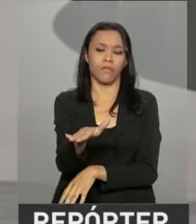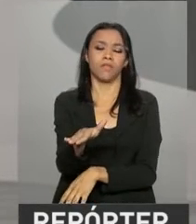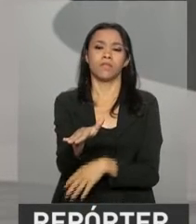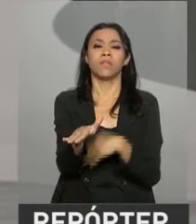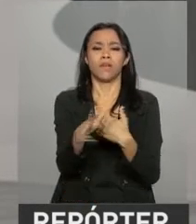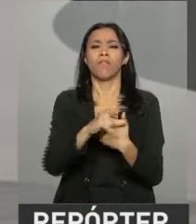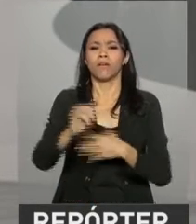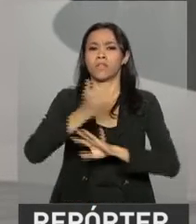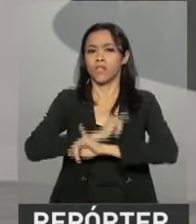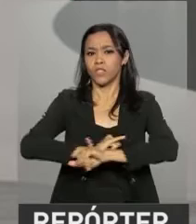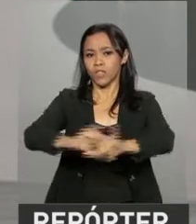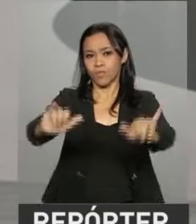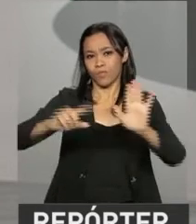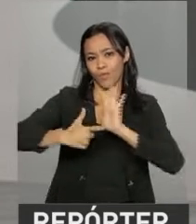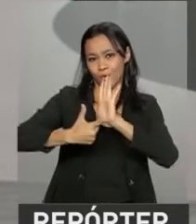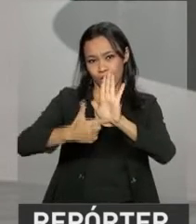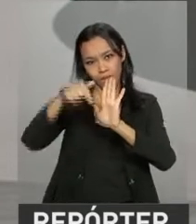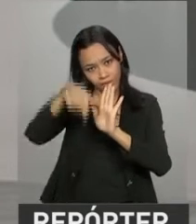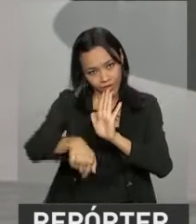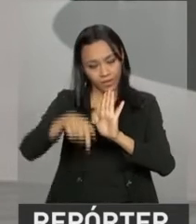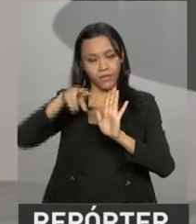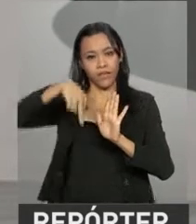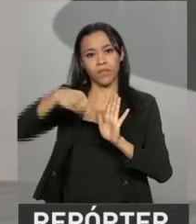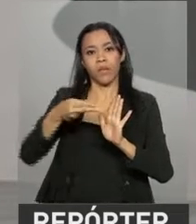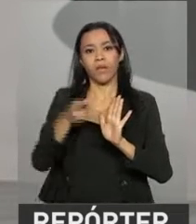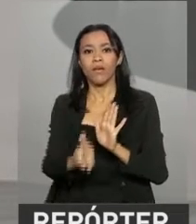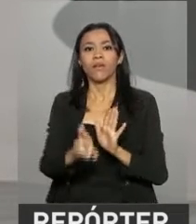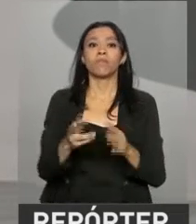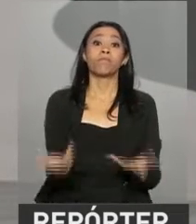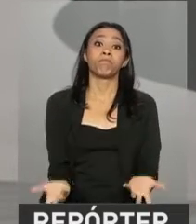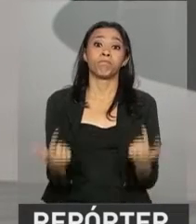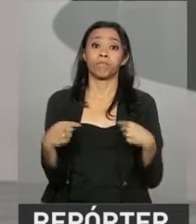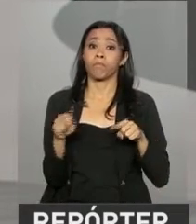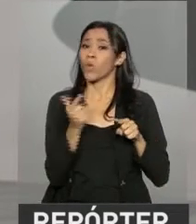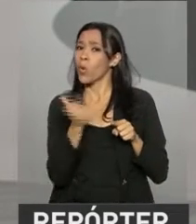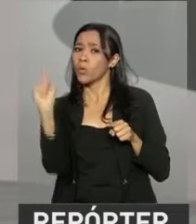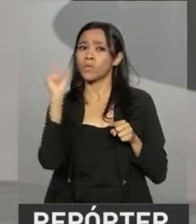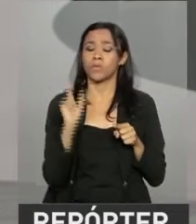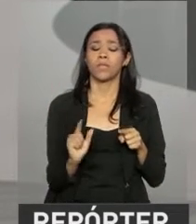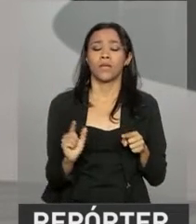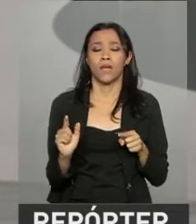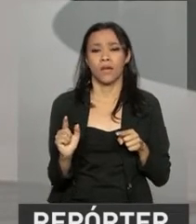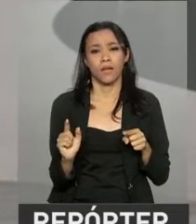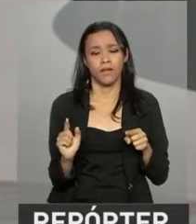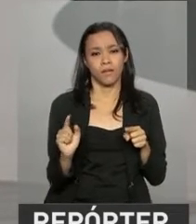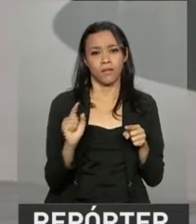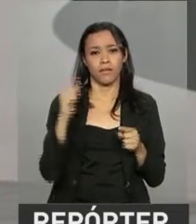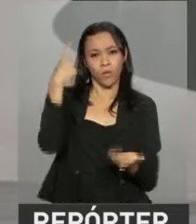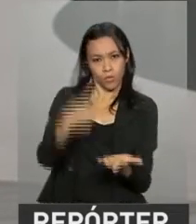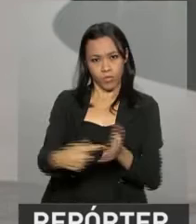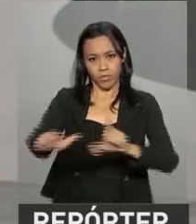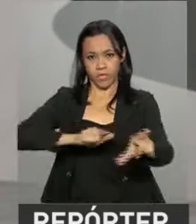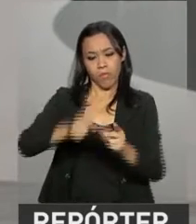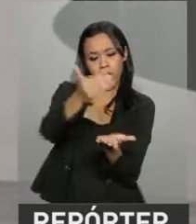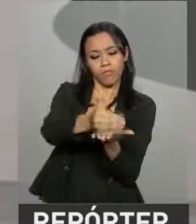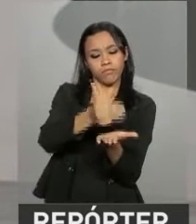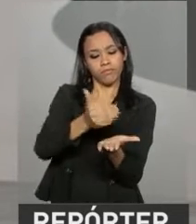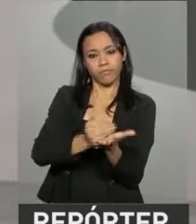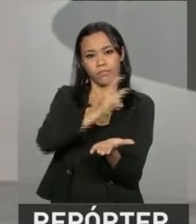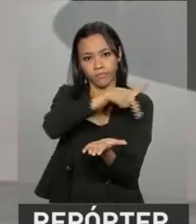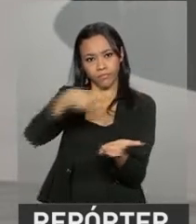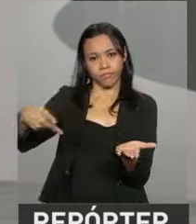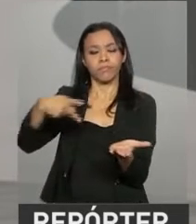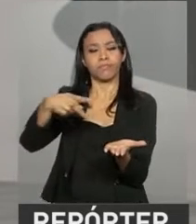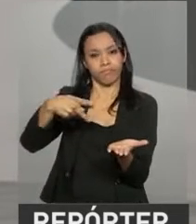ser transmitido ao vivo aqui na NBR. E, Leandro, a respeito da agenda do presidente em exercício, Michel Temer,